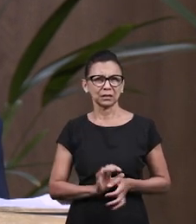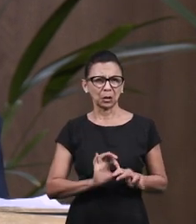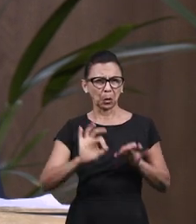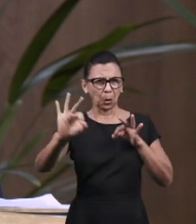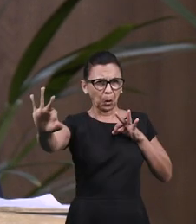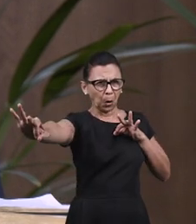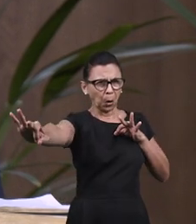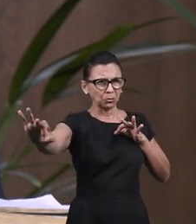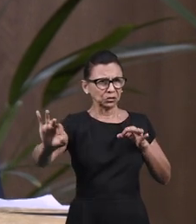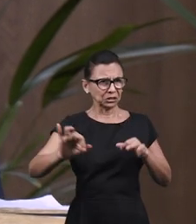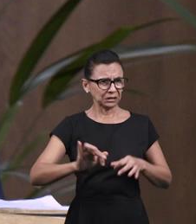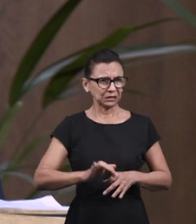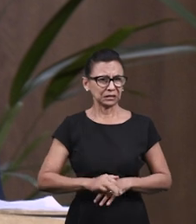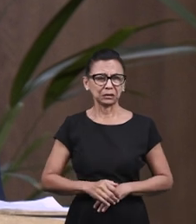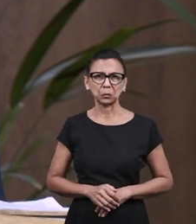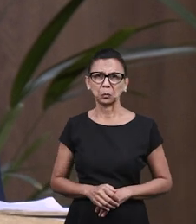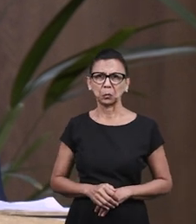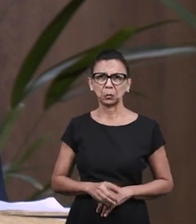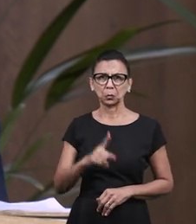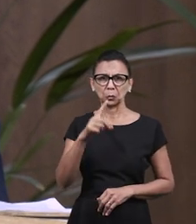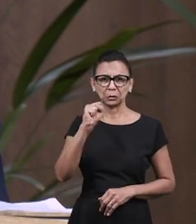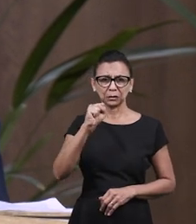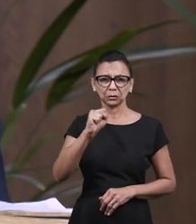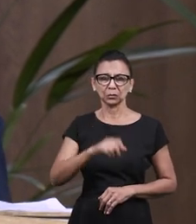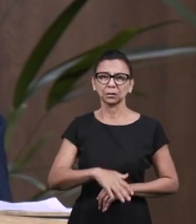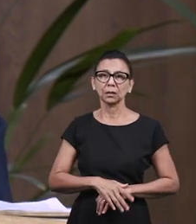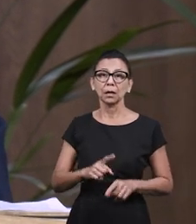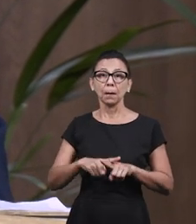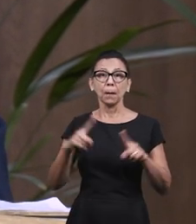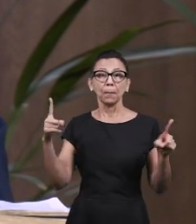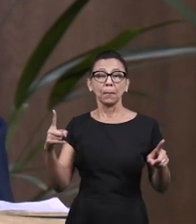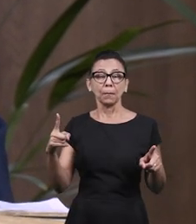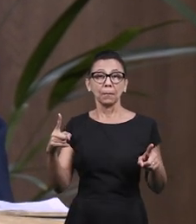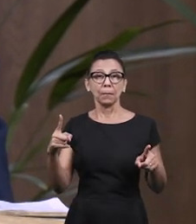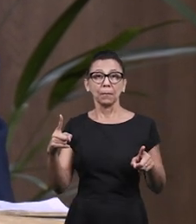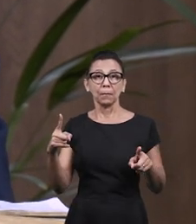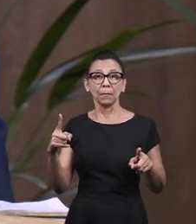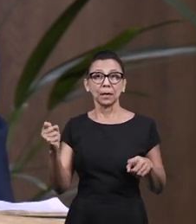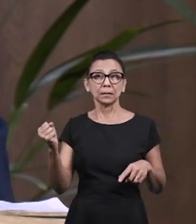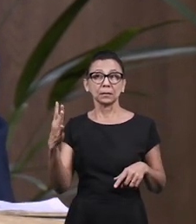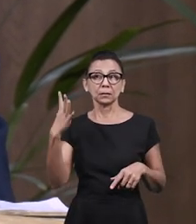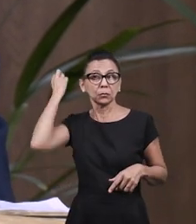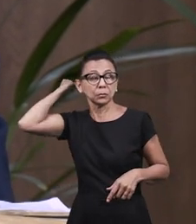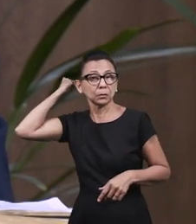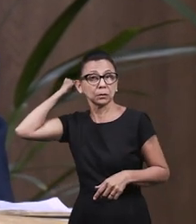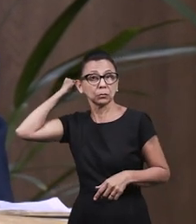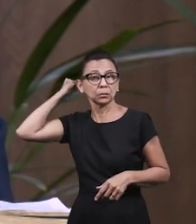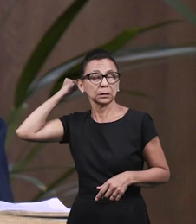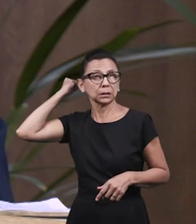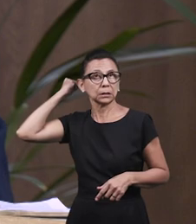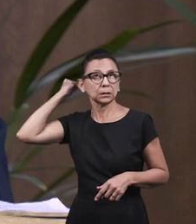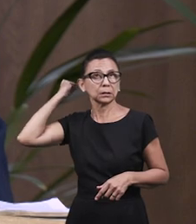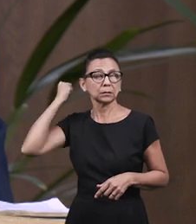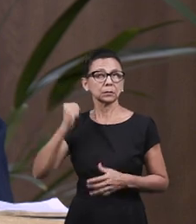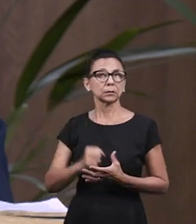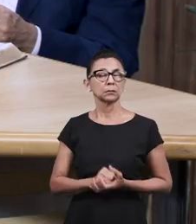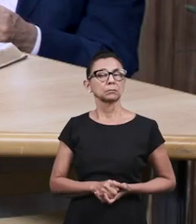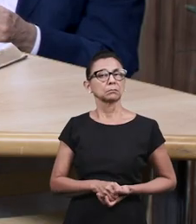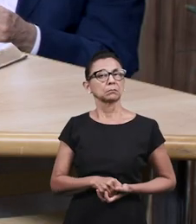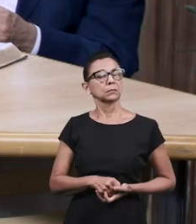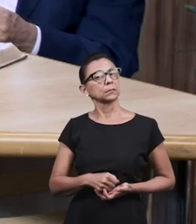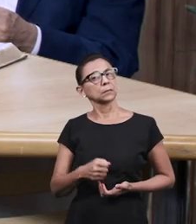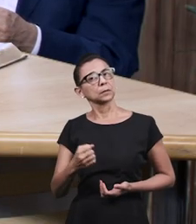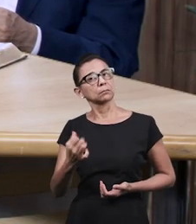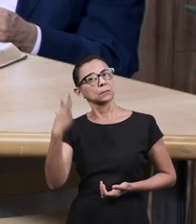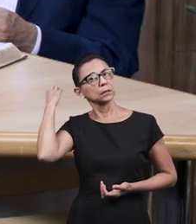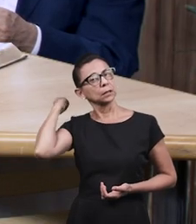um quarteirão, né? Uhum. Mais do que um quarteirão, né? Em 1 segundo. Mas a velocidade da luz... Enquanto o som é 340 metros em 1